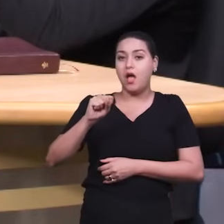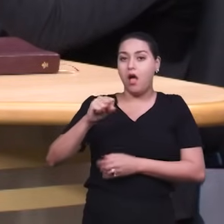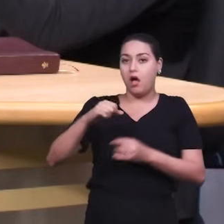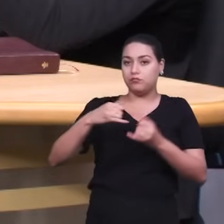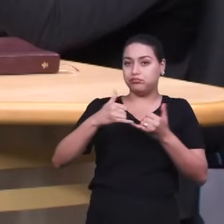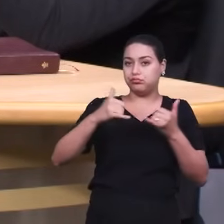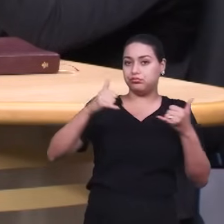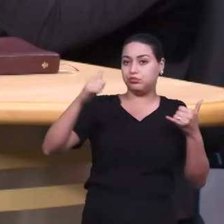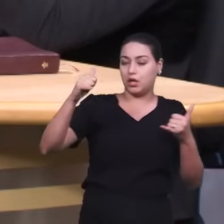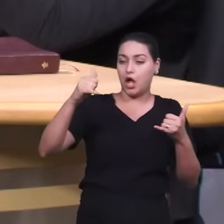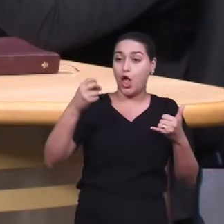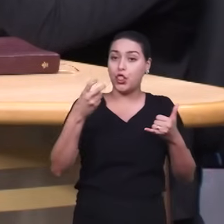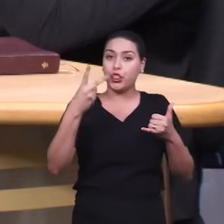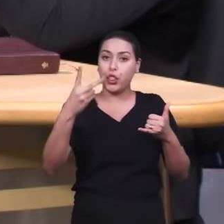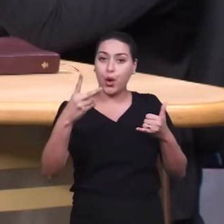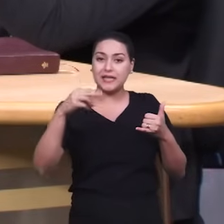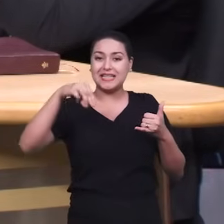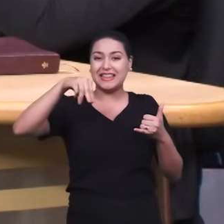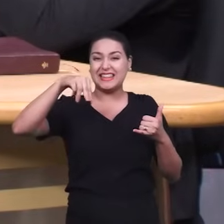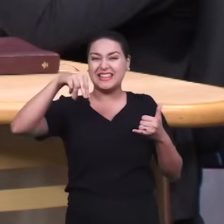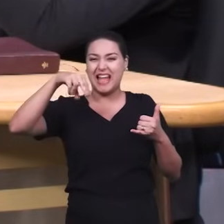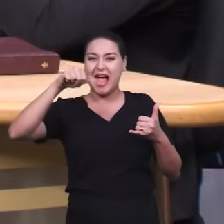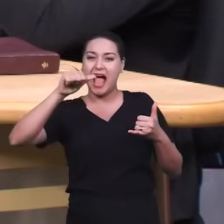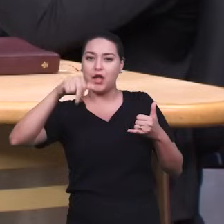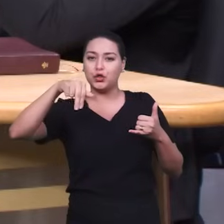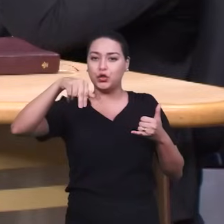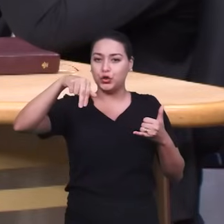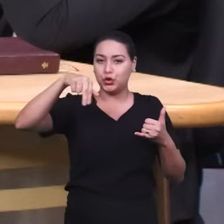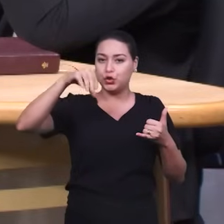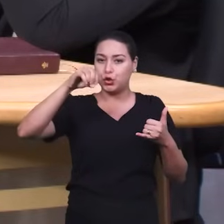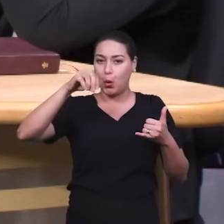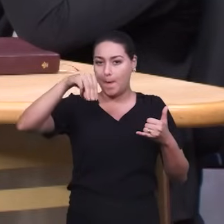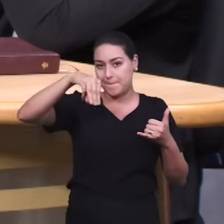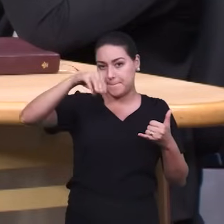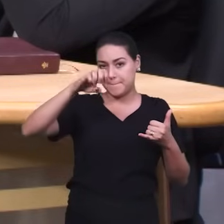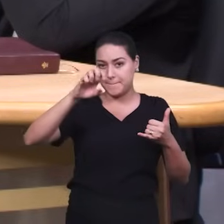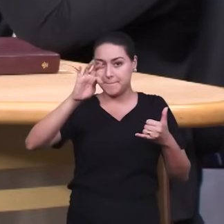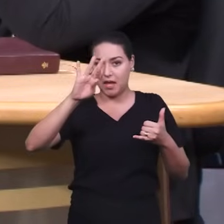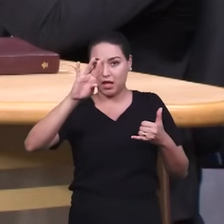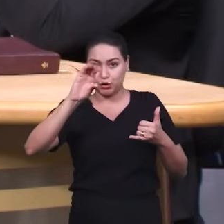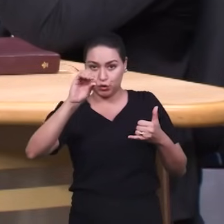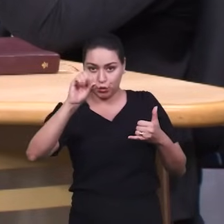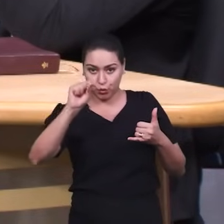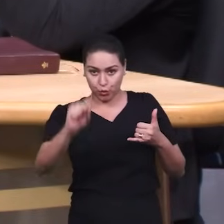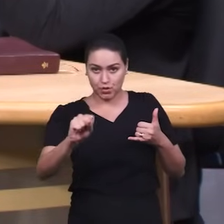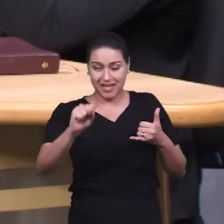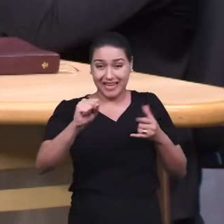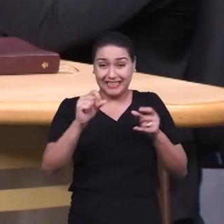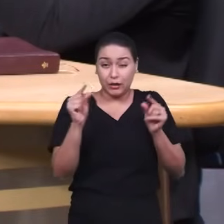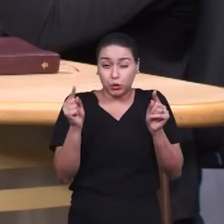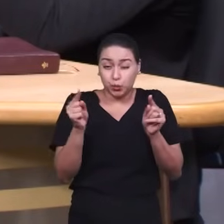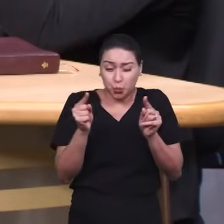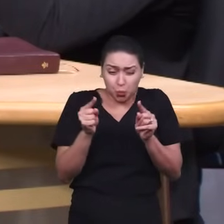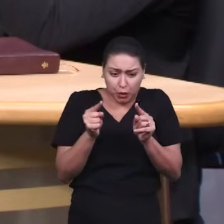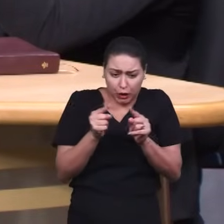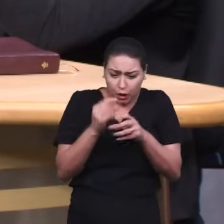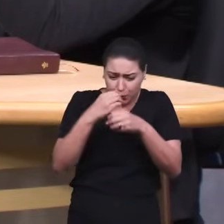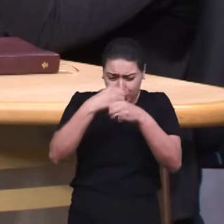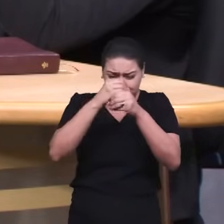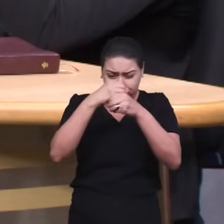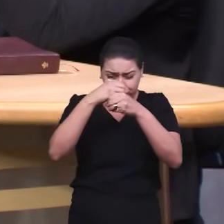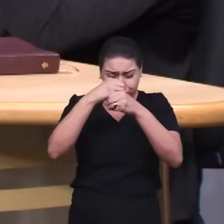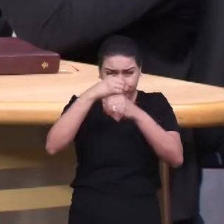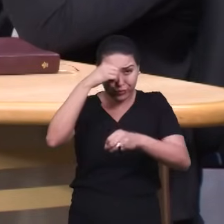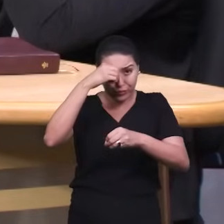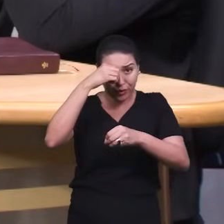comprimento, aproximadamente 2,10, a espessura dela é de 2 nanômetros. Então, assim, é muito pequeno, é muito